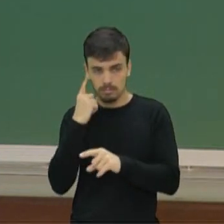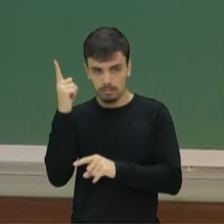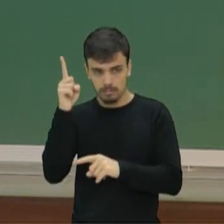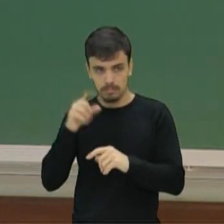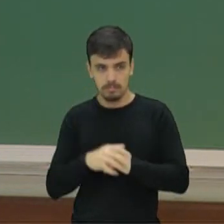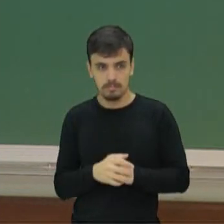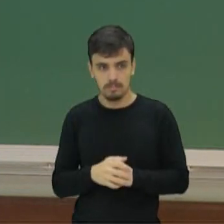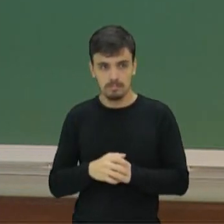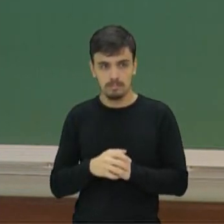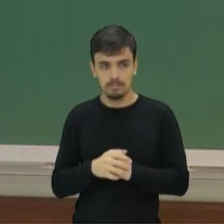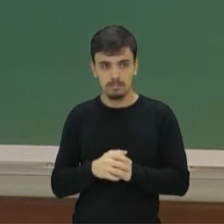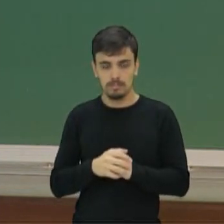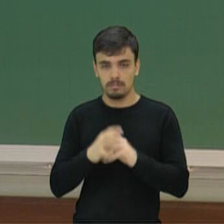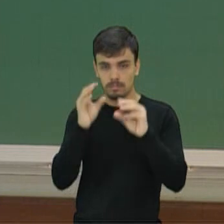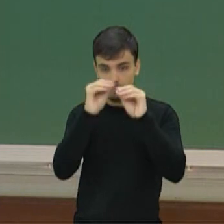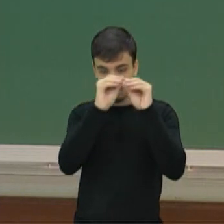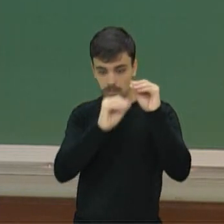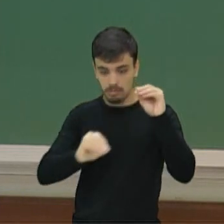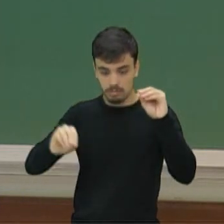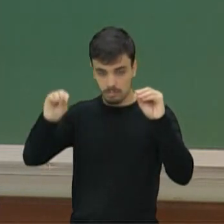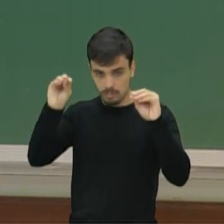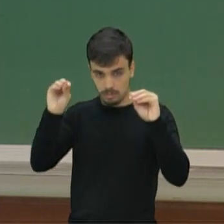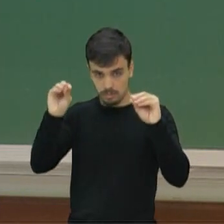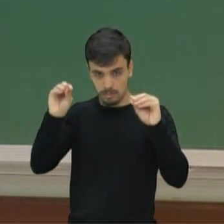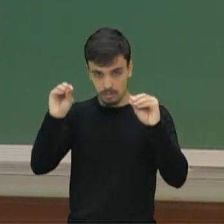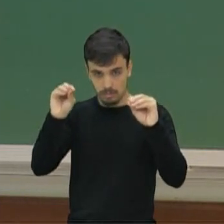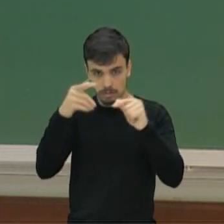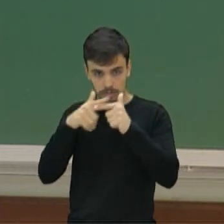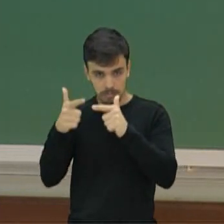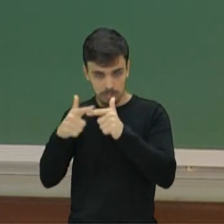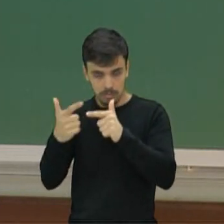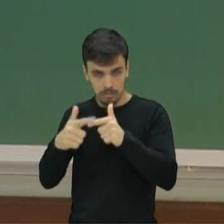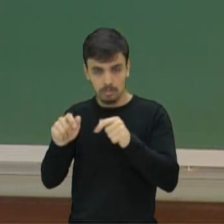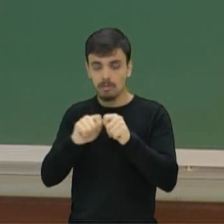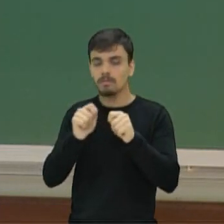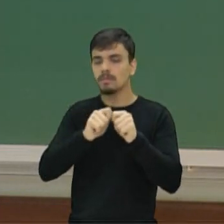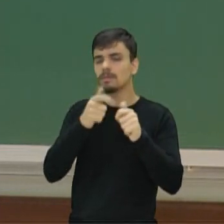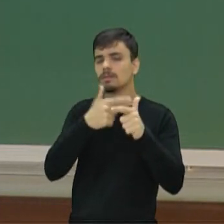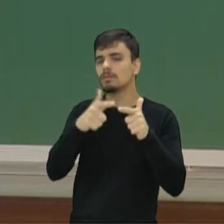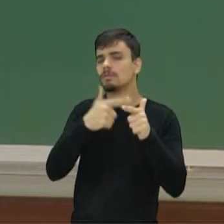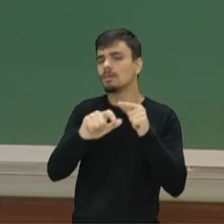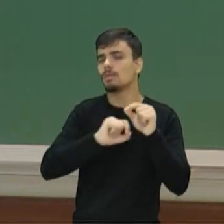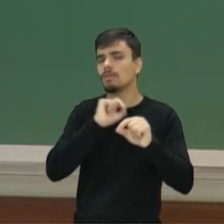10 na menos 7 que está multiplicando, passo dividindo. Pessoal, fazendo a